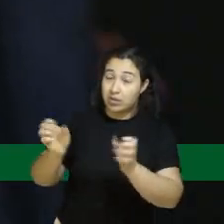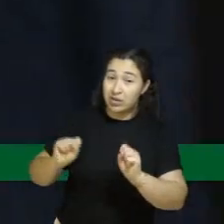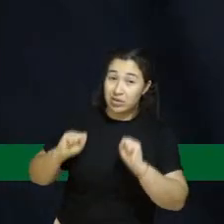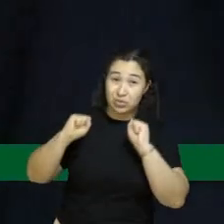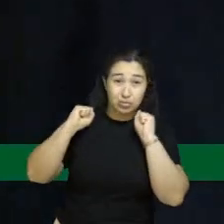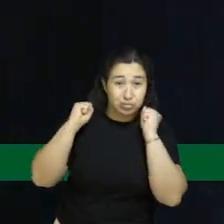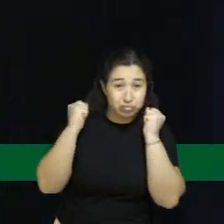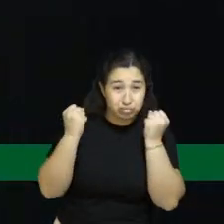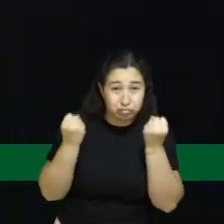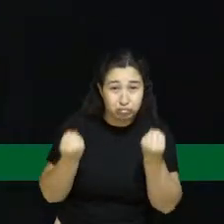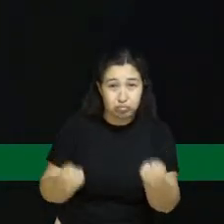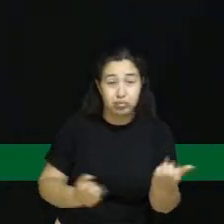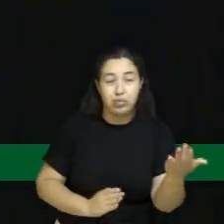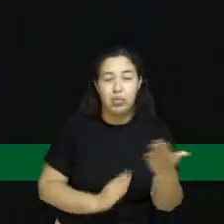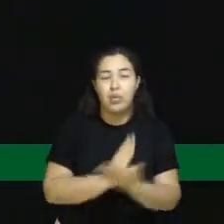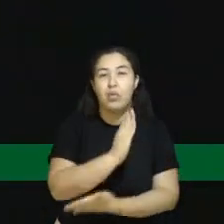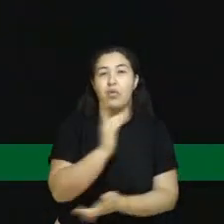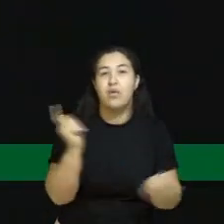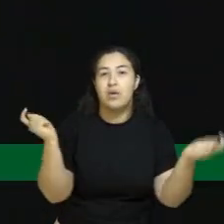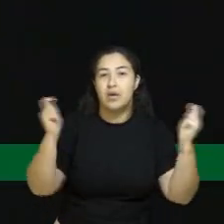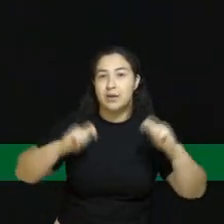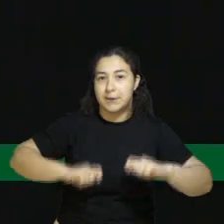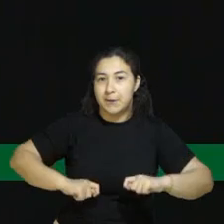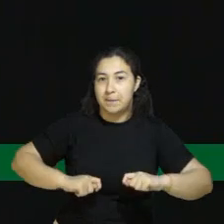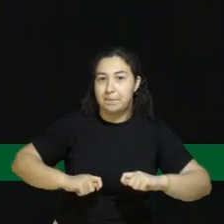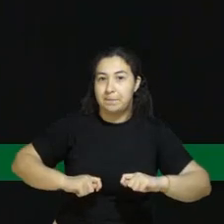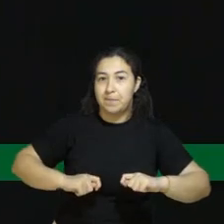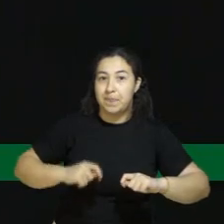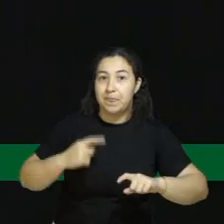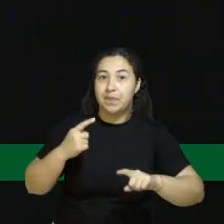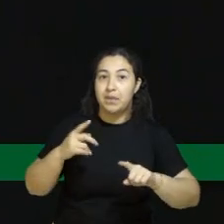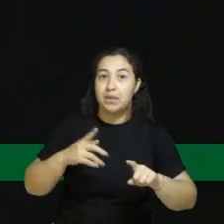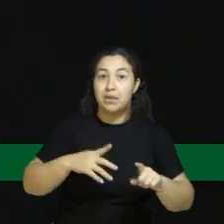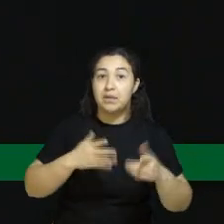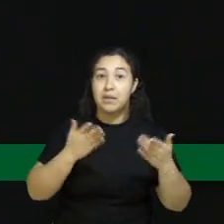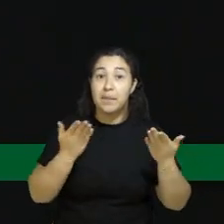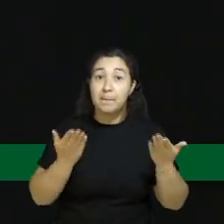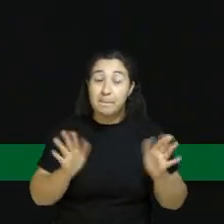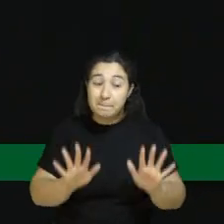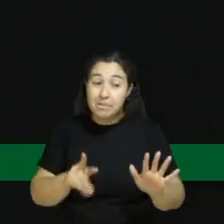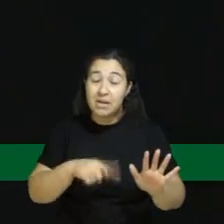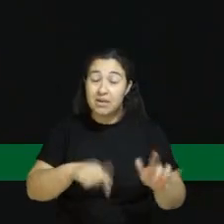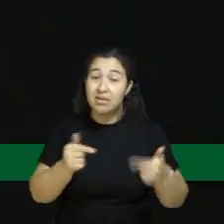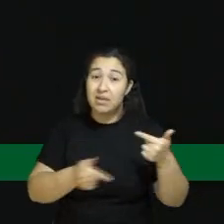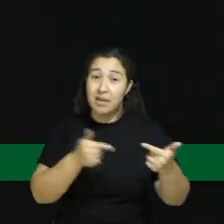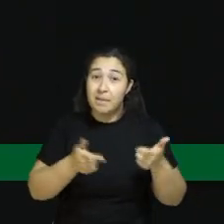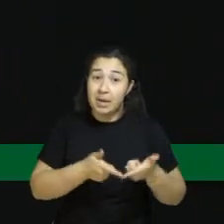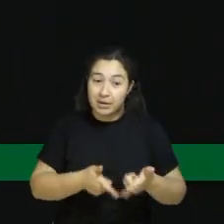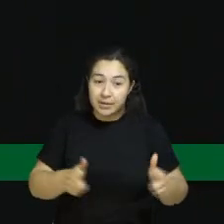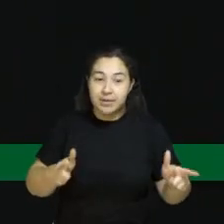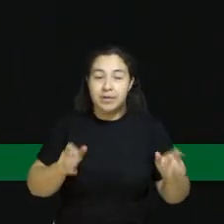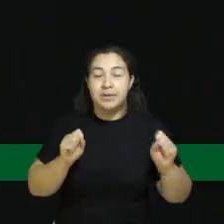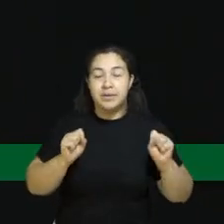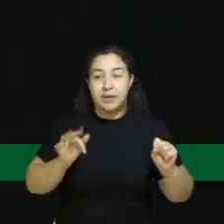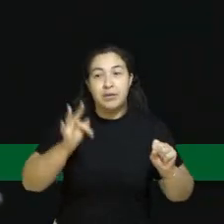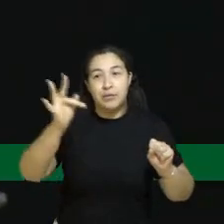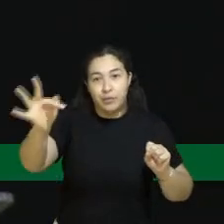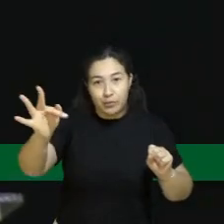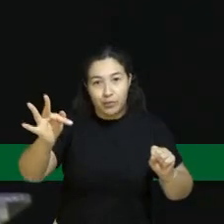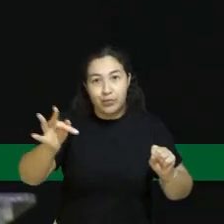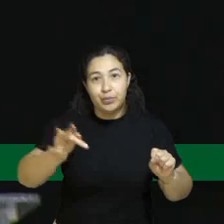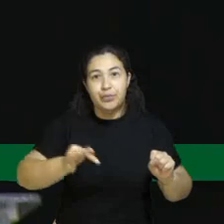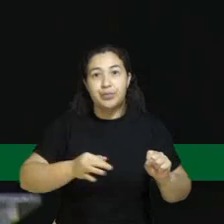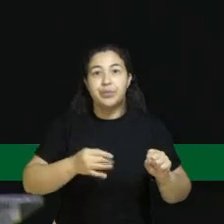extraordinário para os avanços que a gente precisa. Considerando que o passivo é muito grande, nós temos uma longa jornada até que a gente